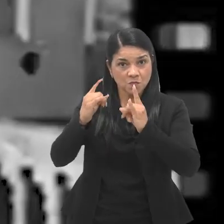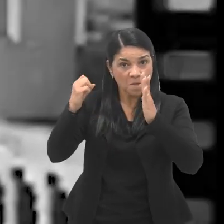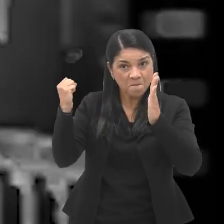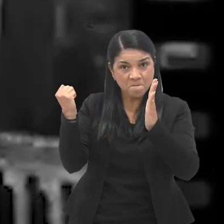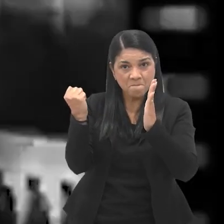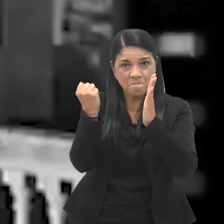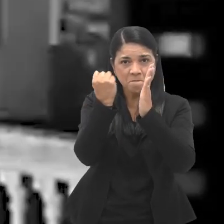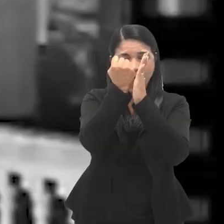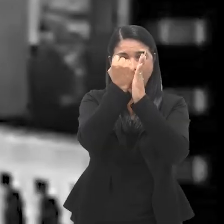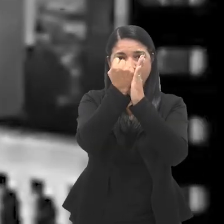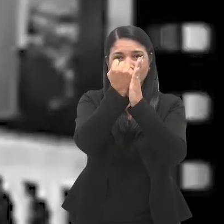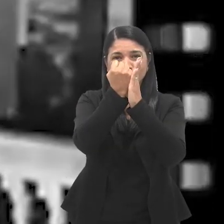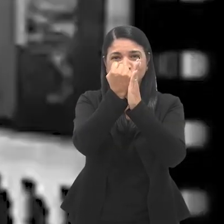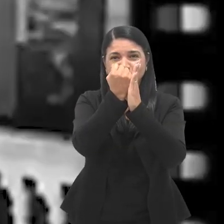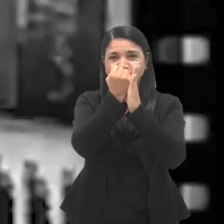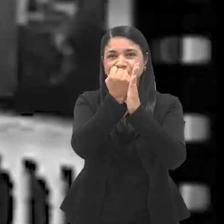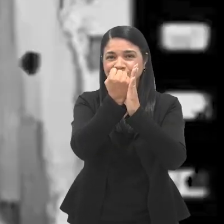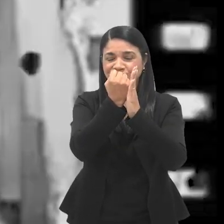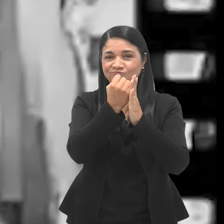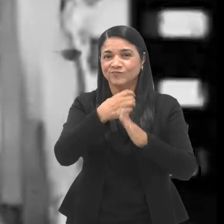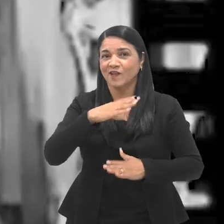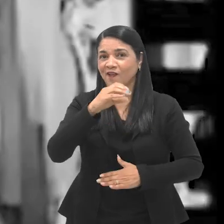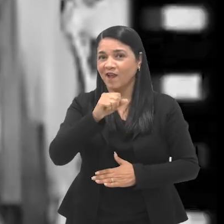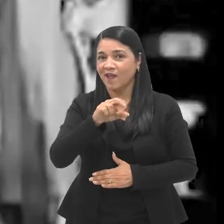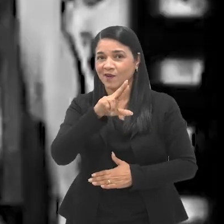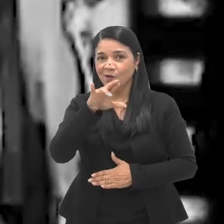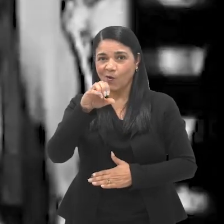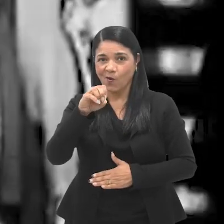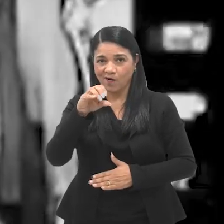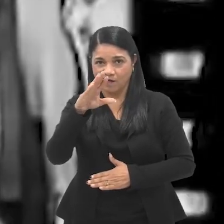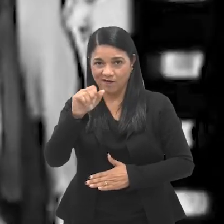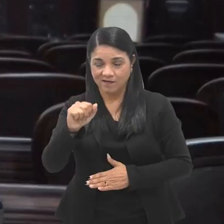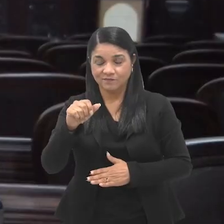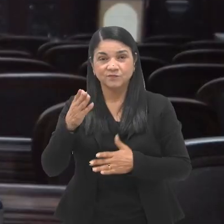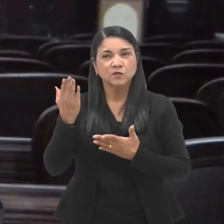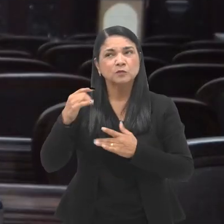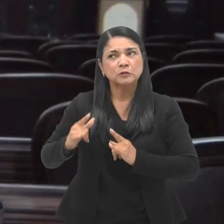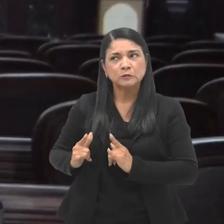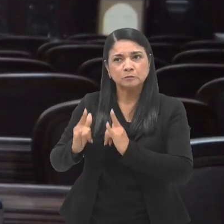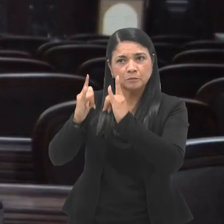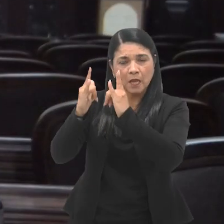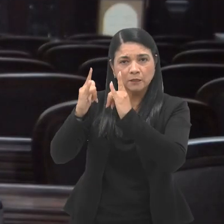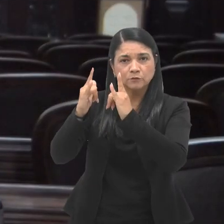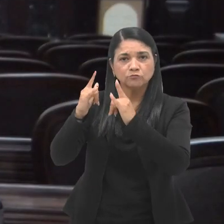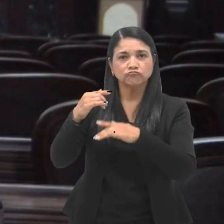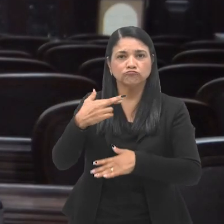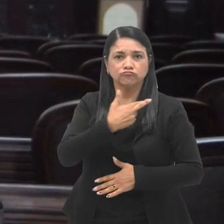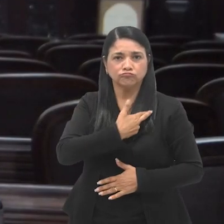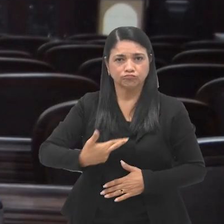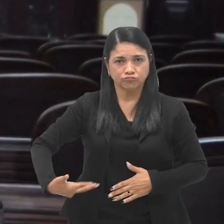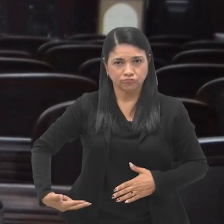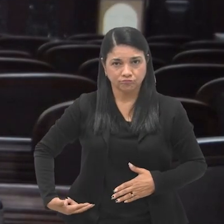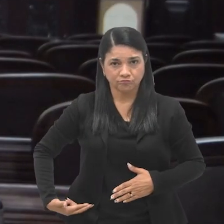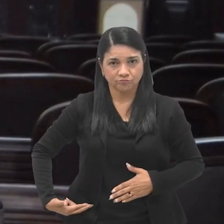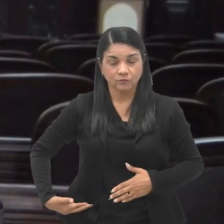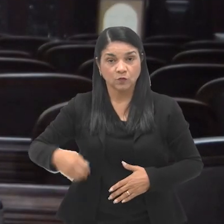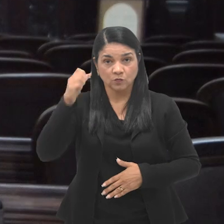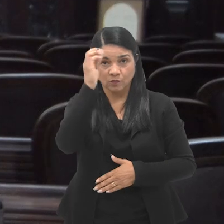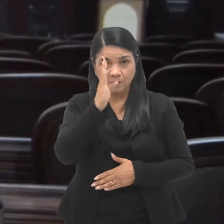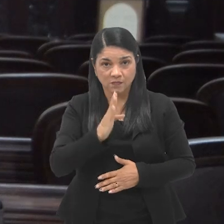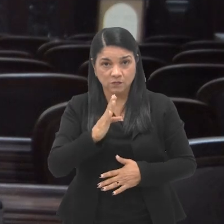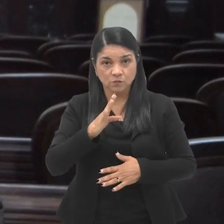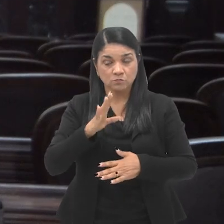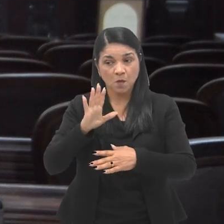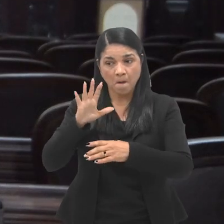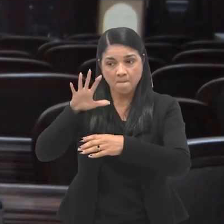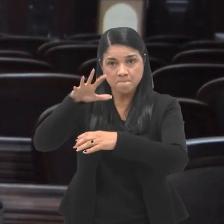Tornando-se um dos marcos arquitetônicos da Belle Époque carioca. Até então, os prédios do poder republicano no Brasil